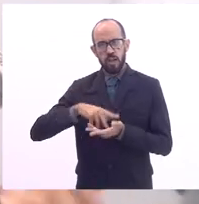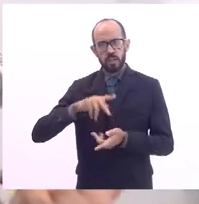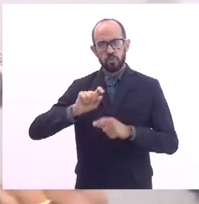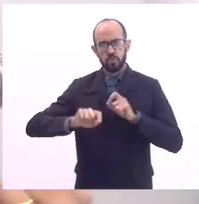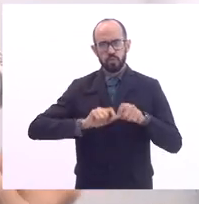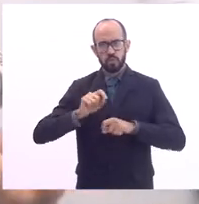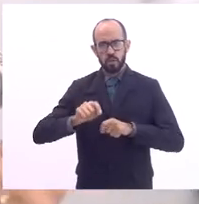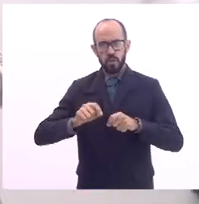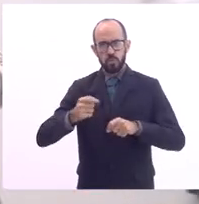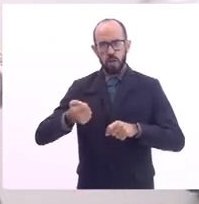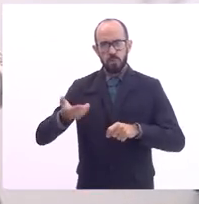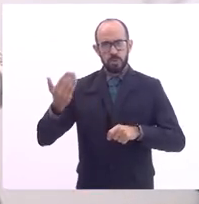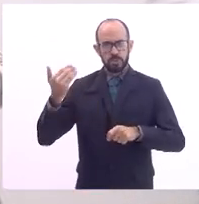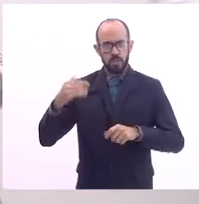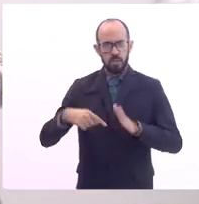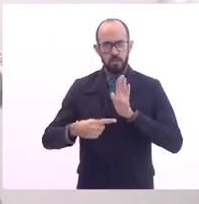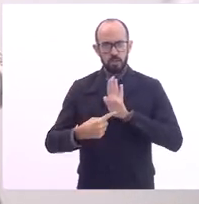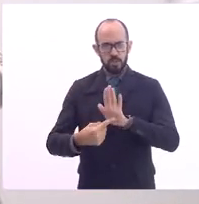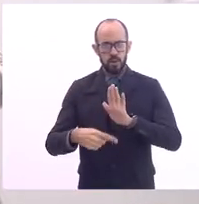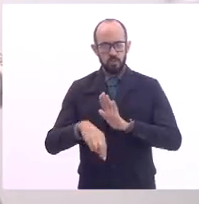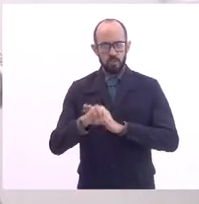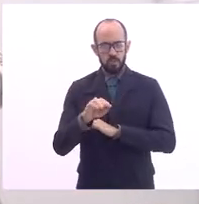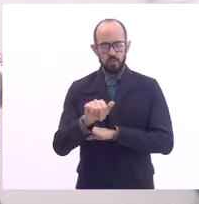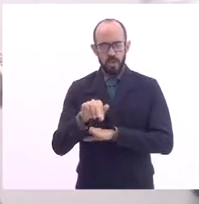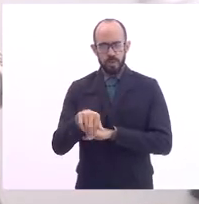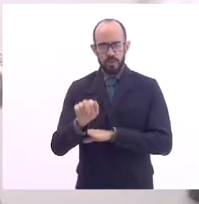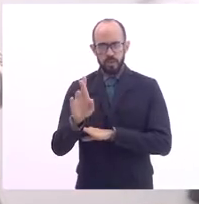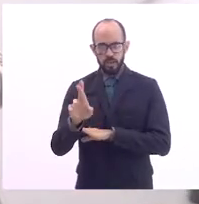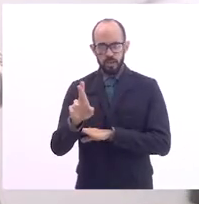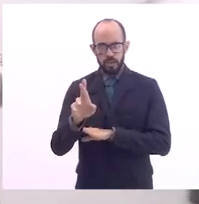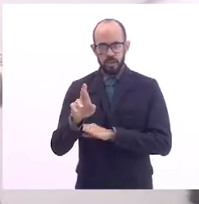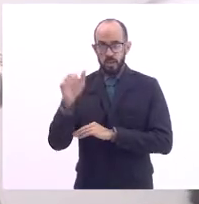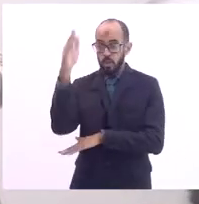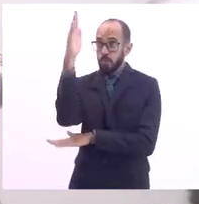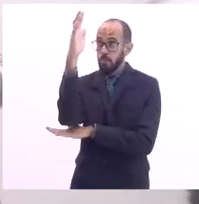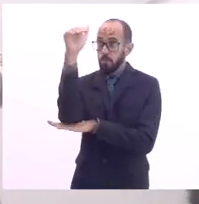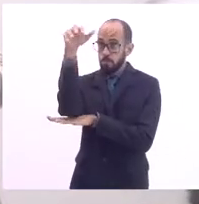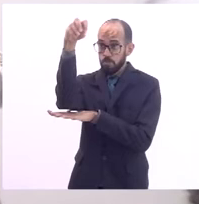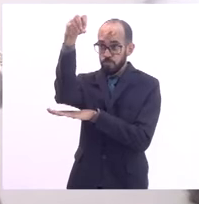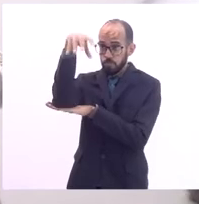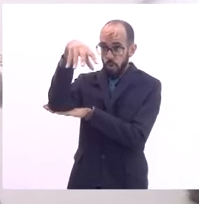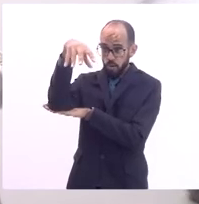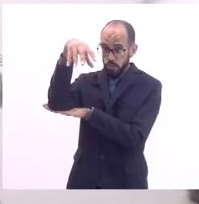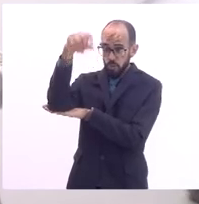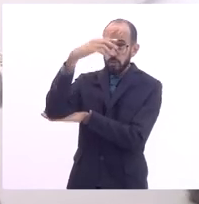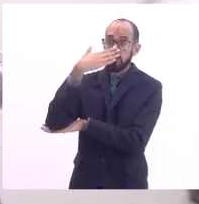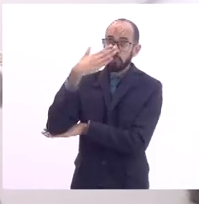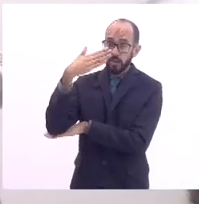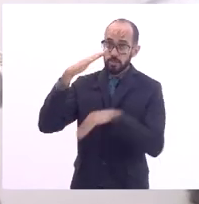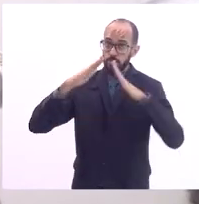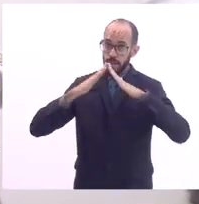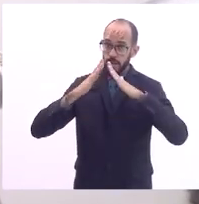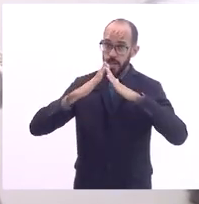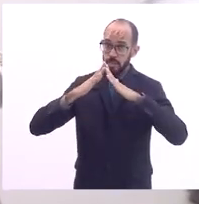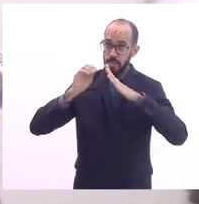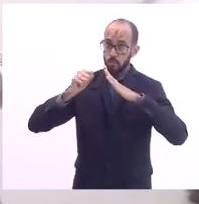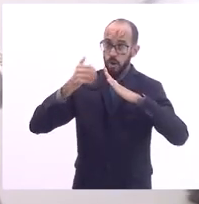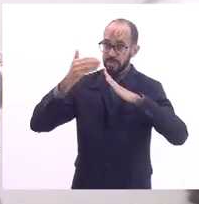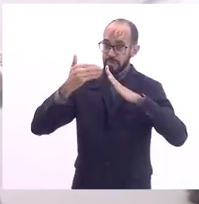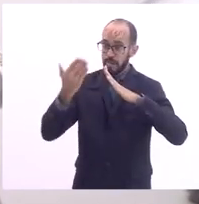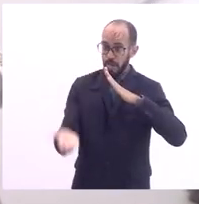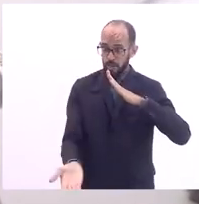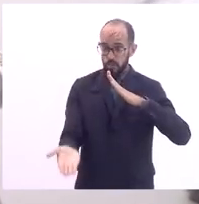acabei de mostrar aqui para o Wagner, o poste na frente da minha casa está caindo. Wagner, eu devo ter uma pilha grande de ofícios